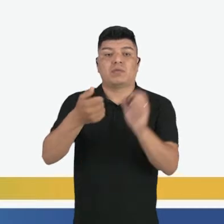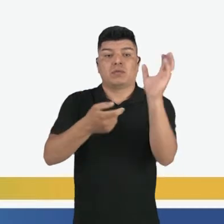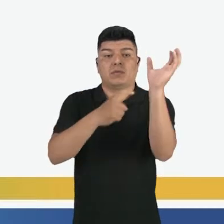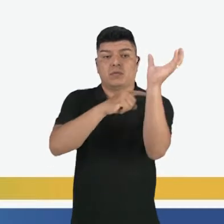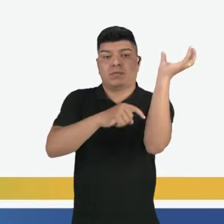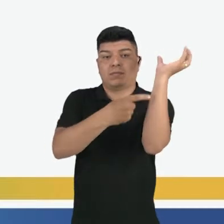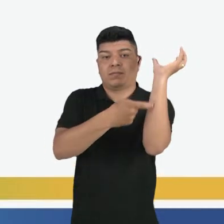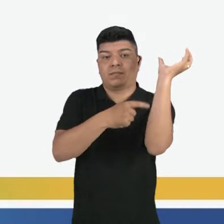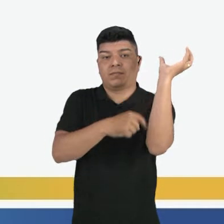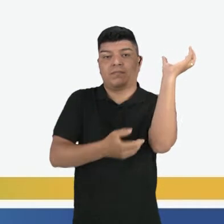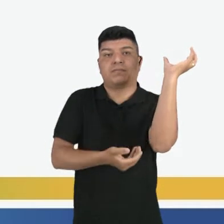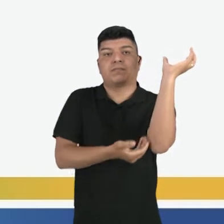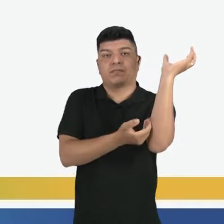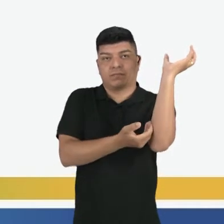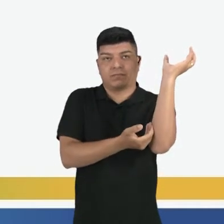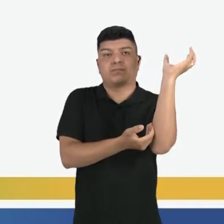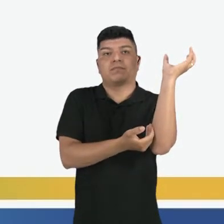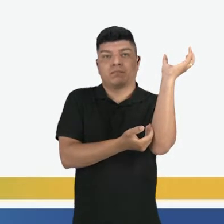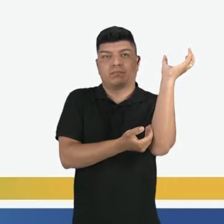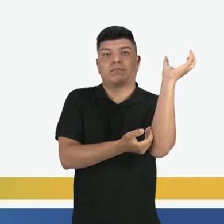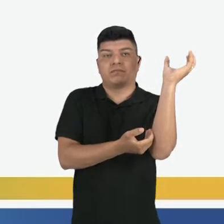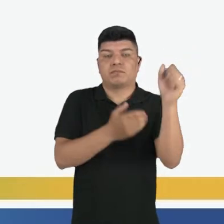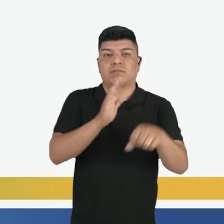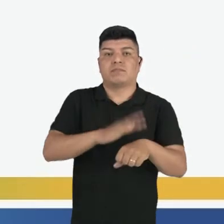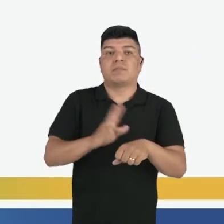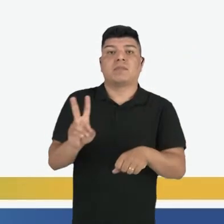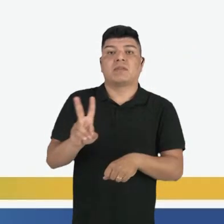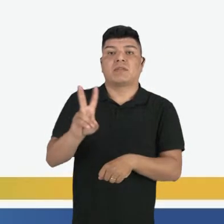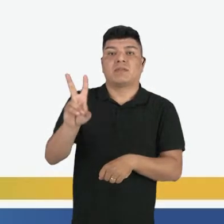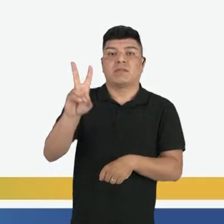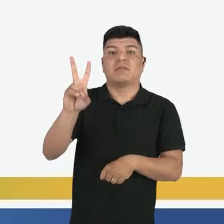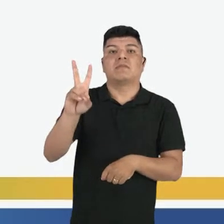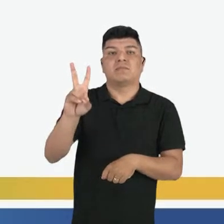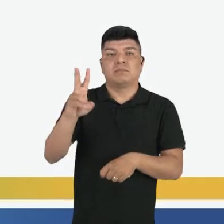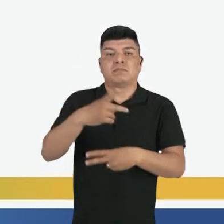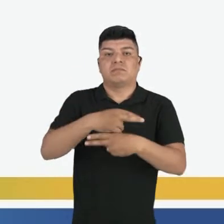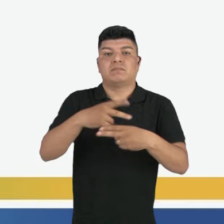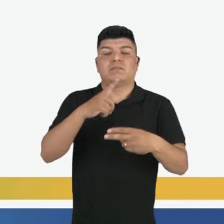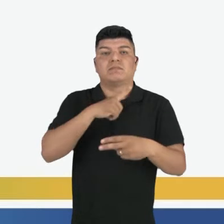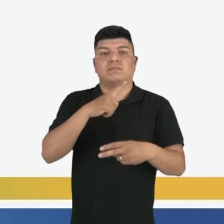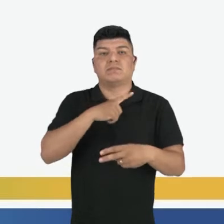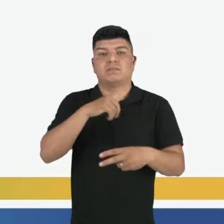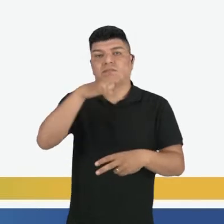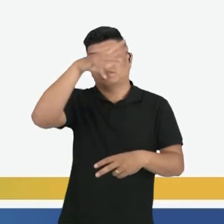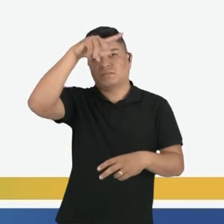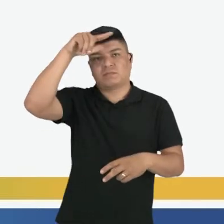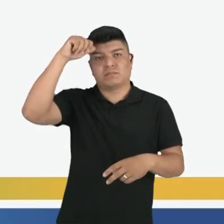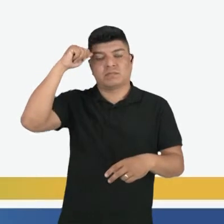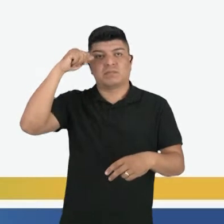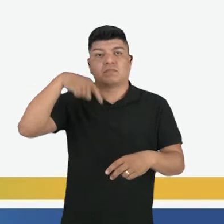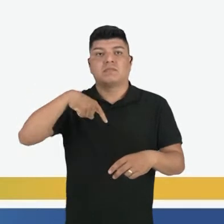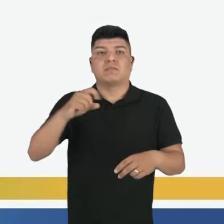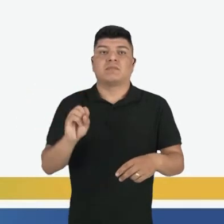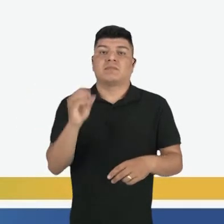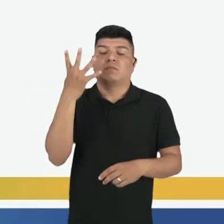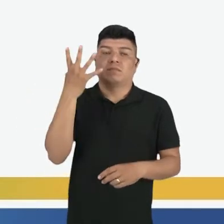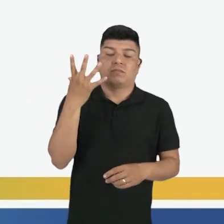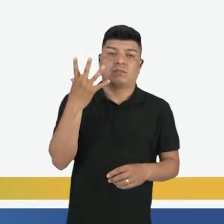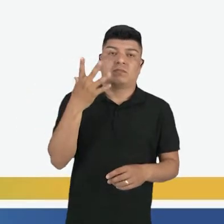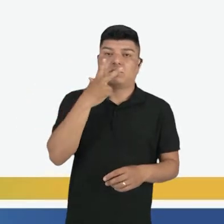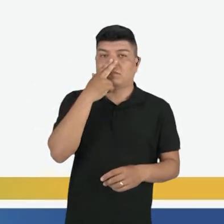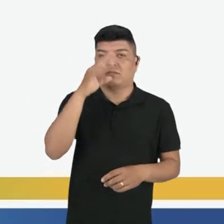destacou como grande exportador da mais valiosa matéria-prima da Amazônia. Durante a Revolução, funcionou